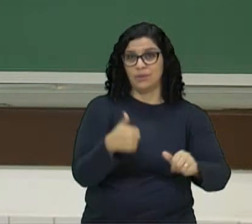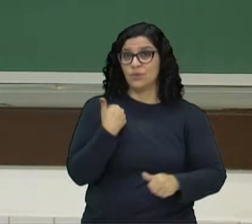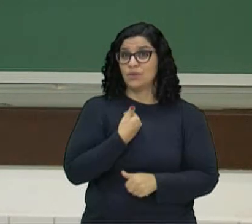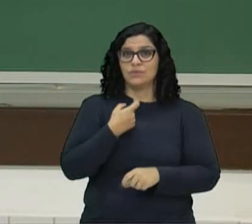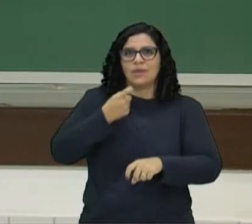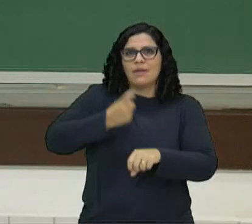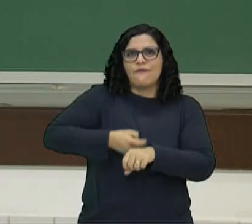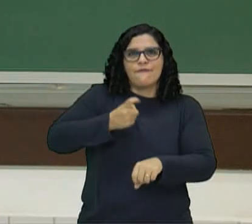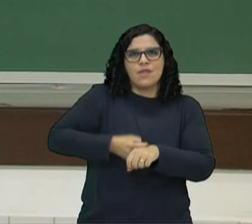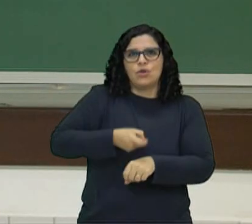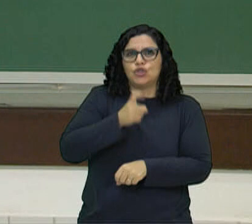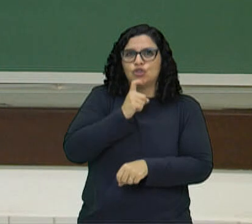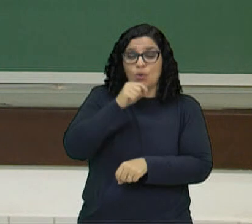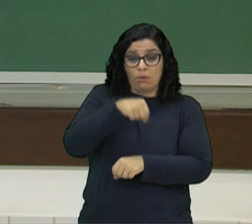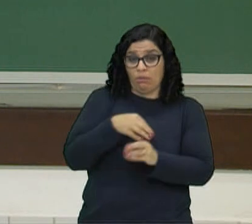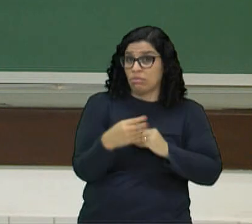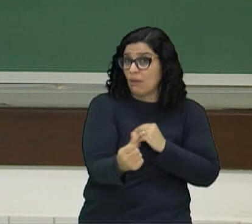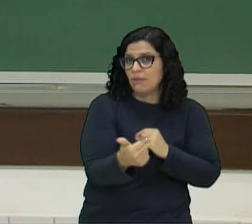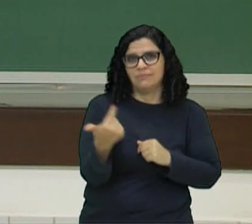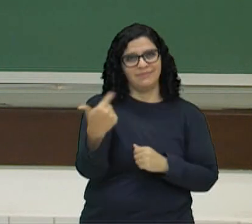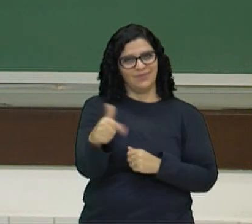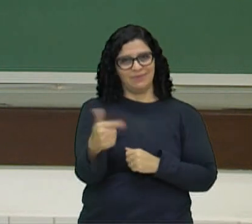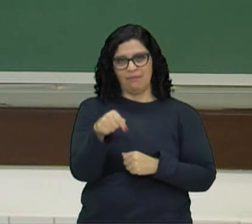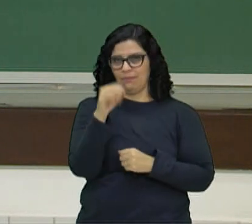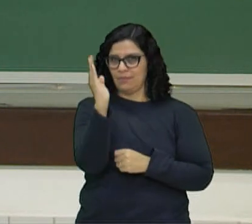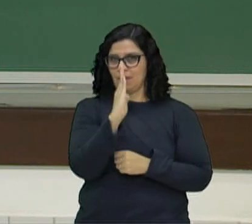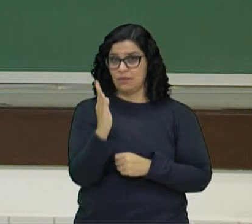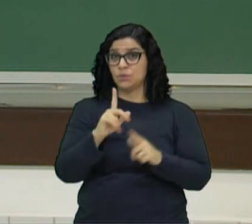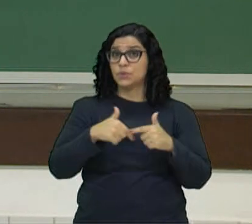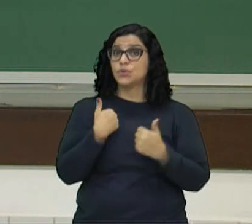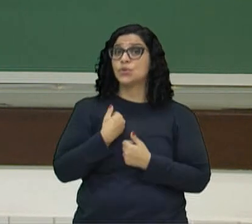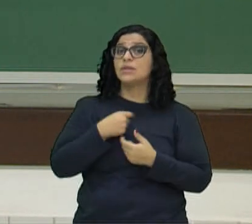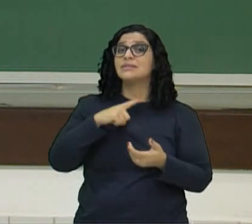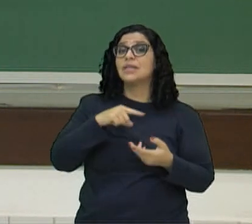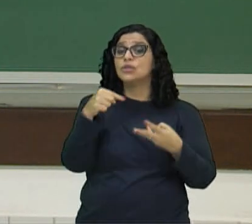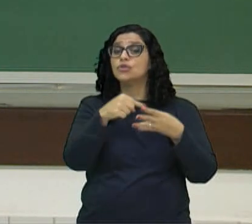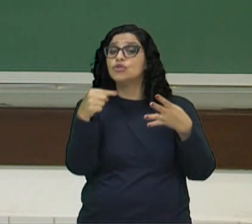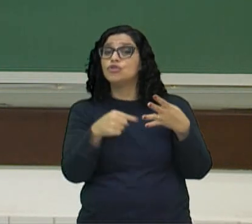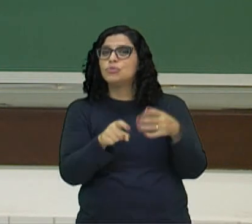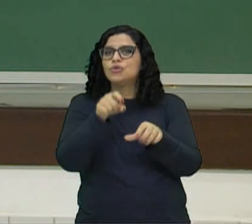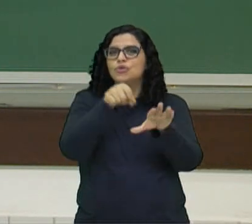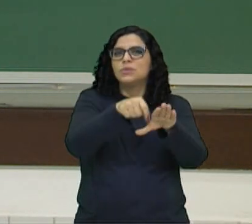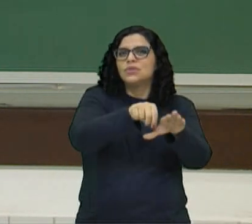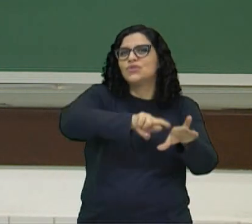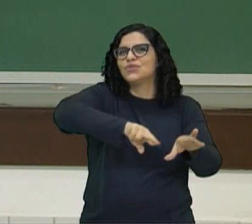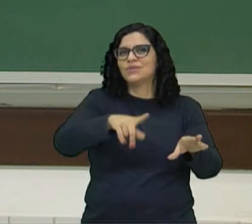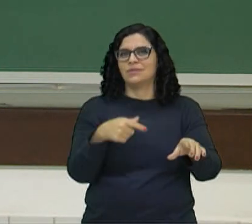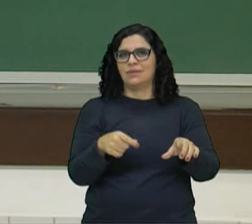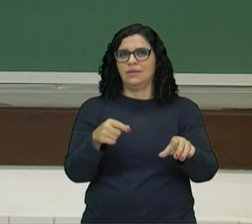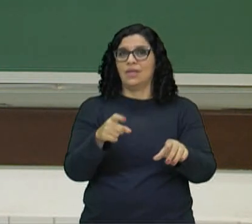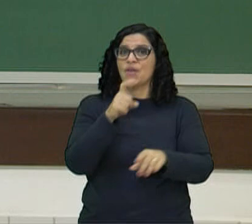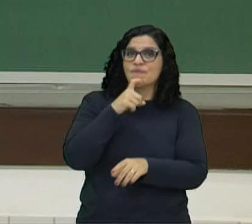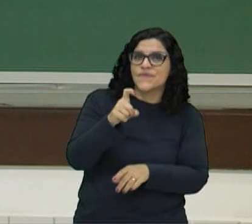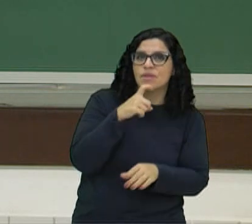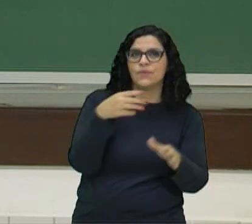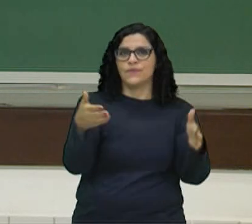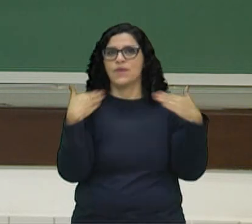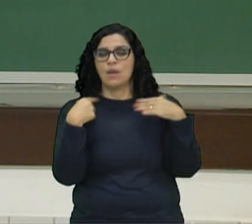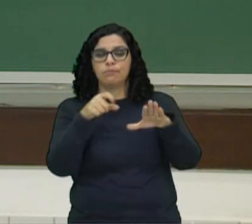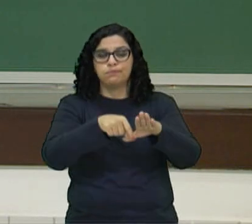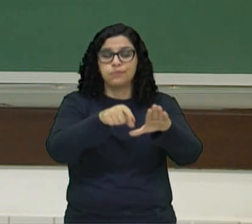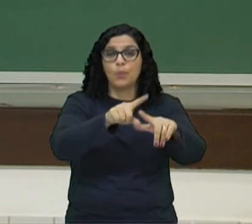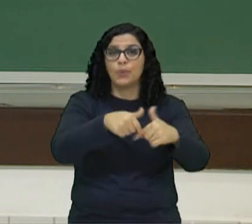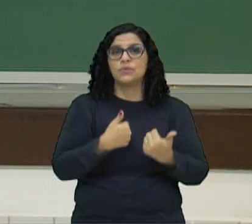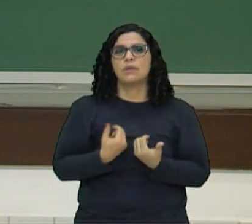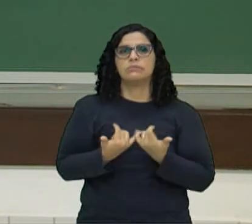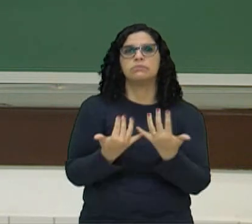temos congelamento do solo no inverno aqui no Brasil. Então, a gente tem culturas de inverno e culturas de verão. E com isso, a gente está sempre com o solo coberto